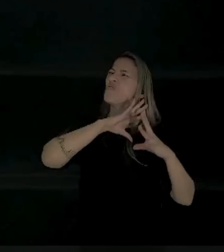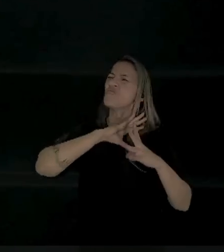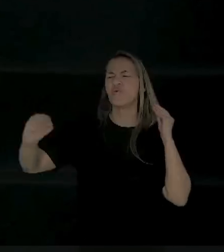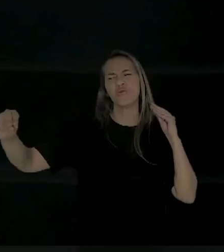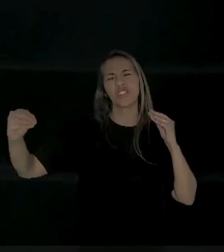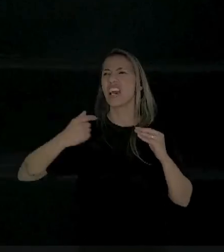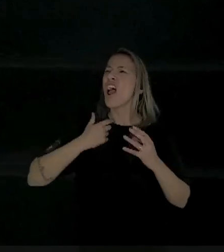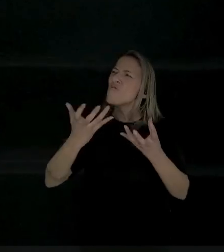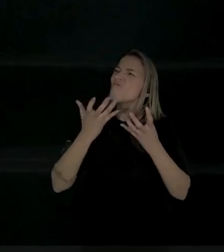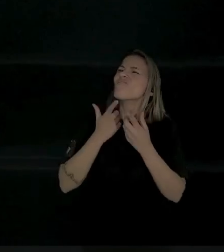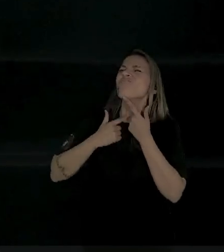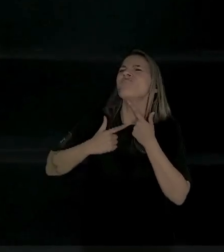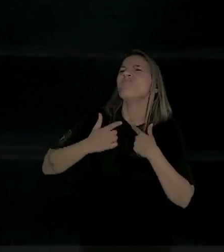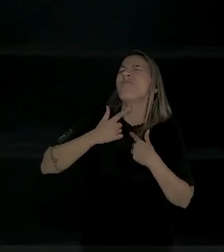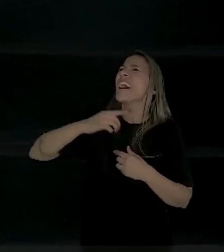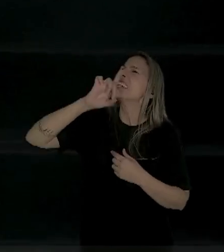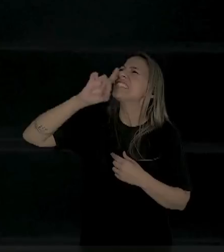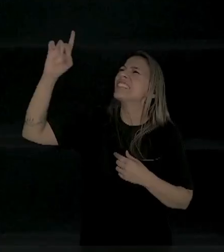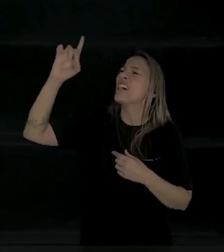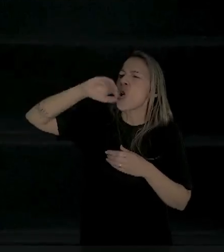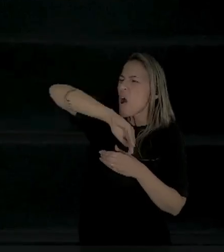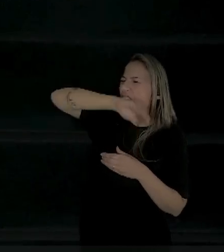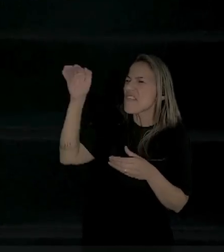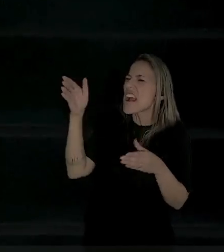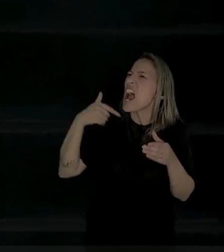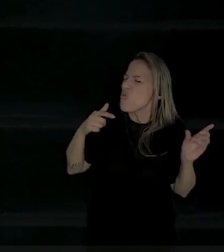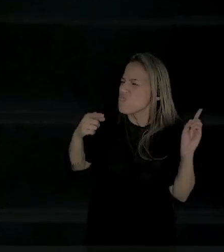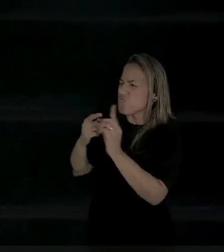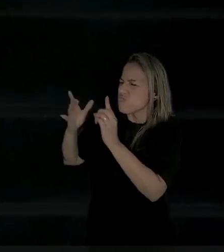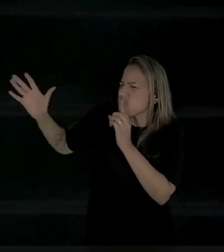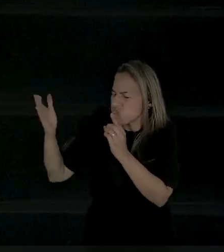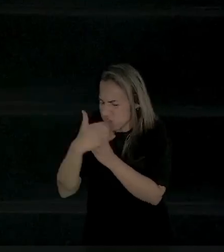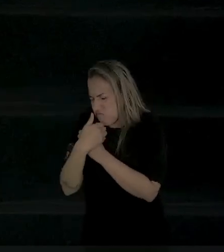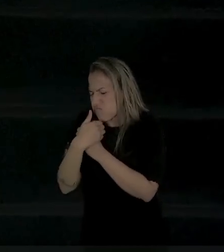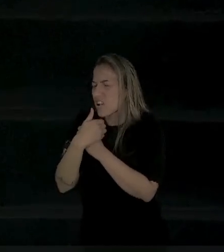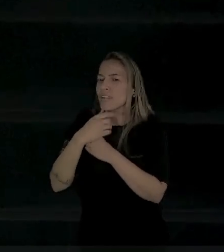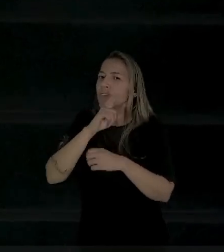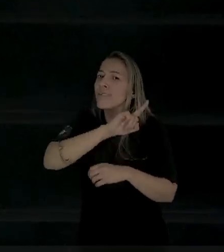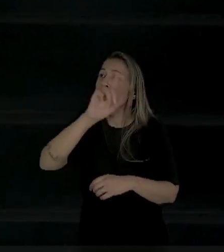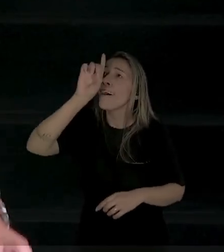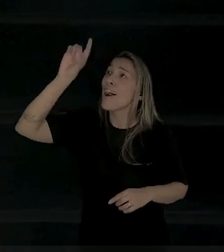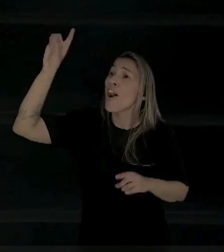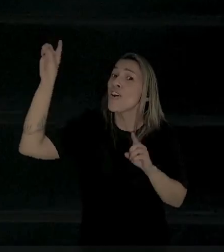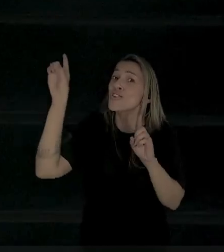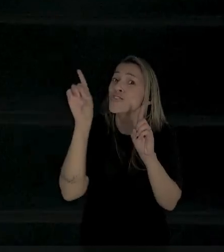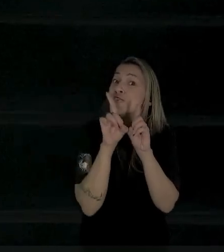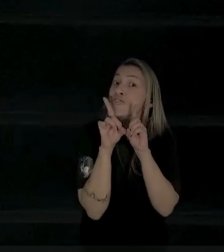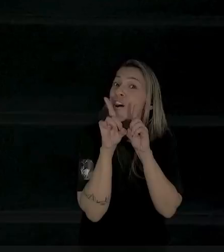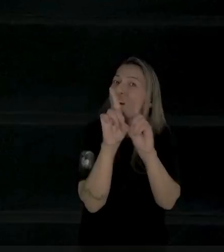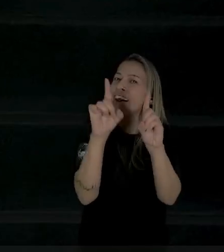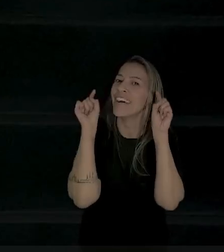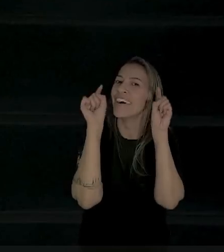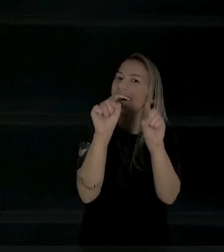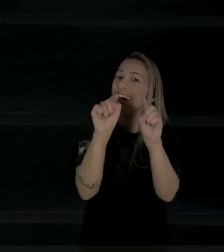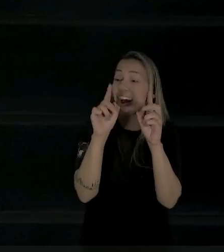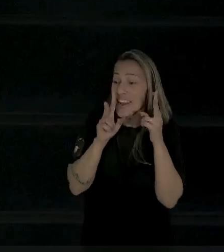um buraco. Mas se você ouvir a voz mansa de Deus, você vai voltar para o lugar que você correu. Deus vai por você. A Bíblia diz que Deus disse para Elias: você vai